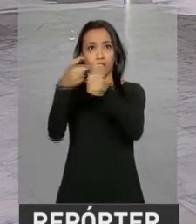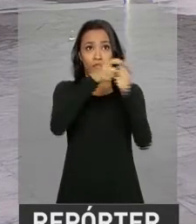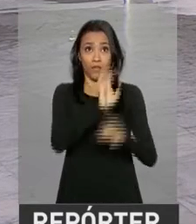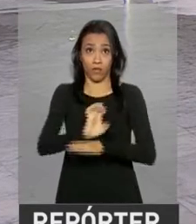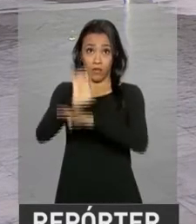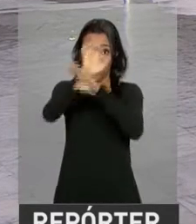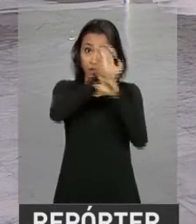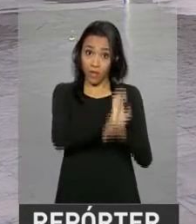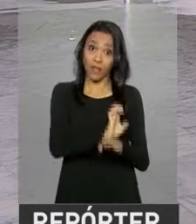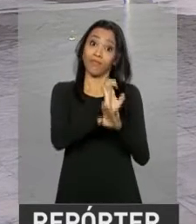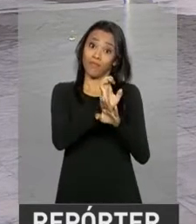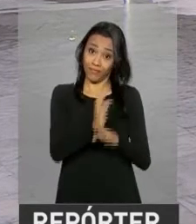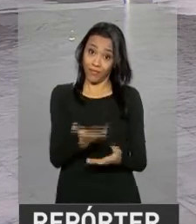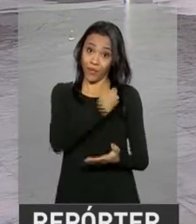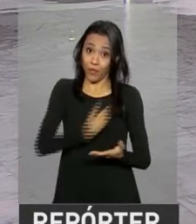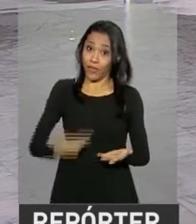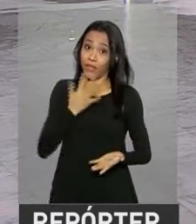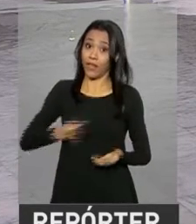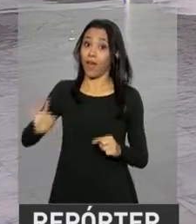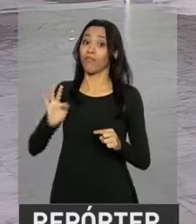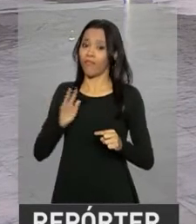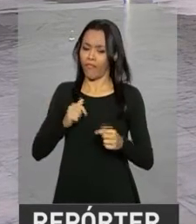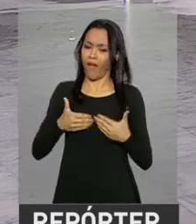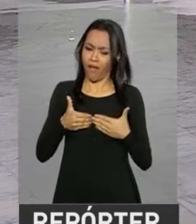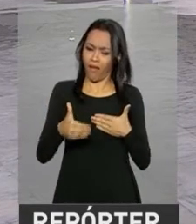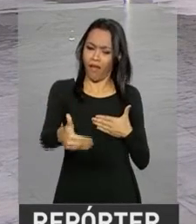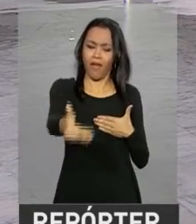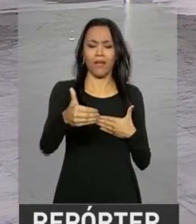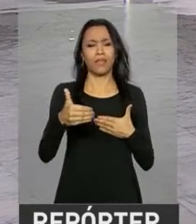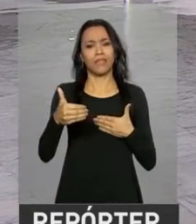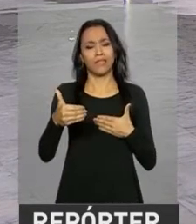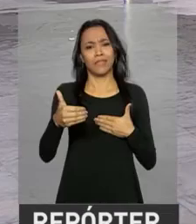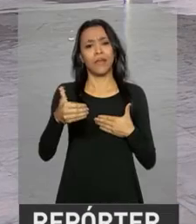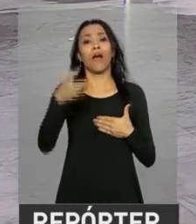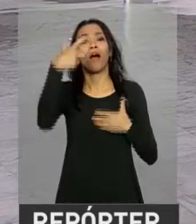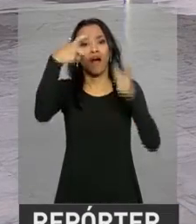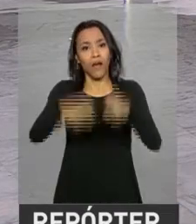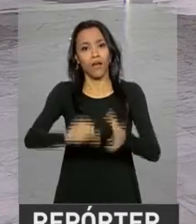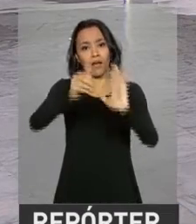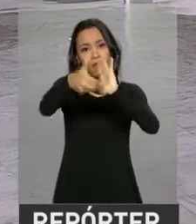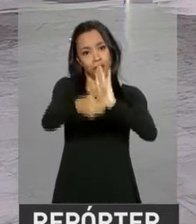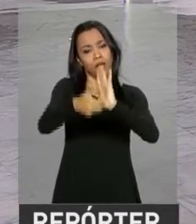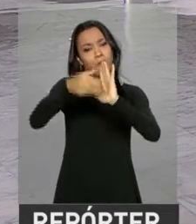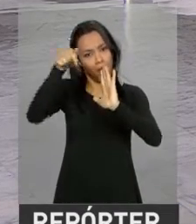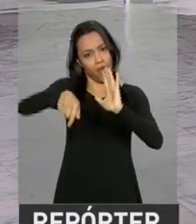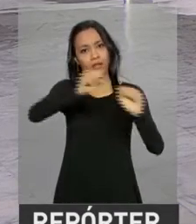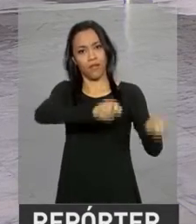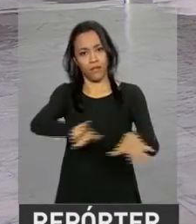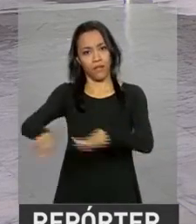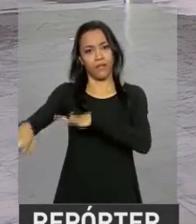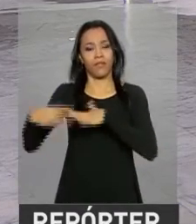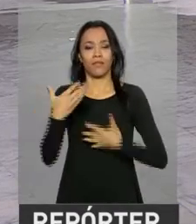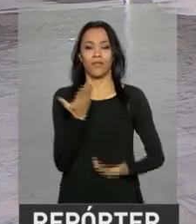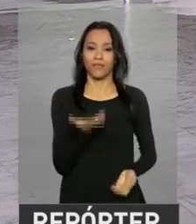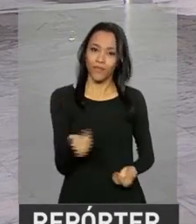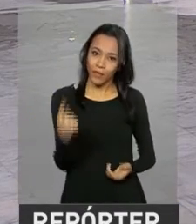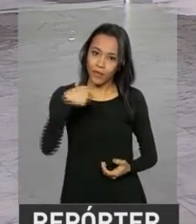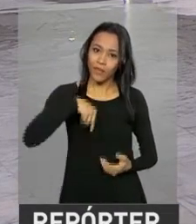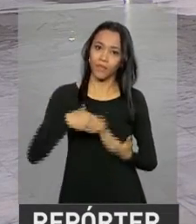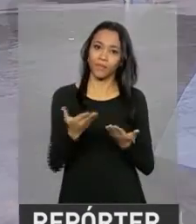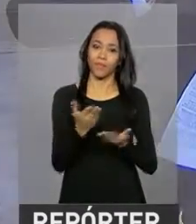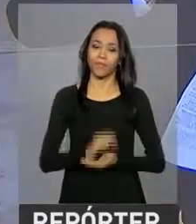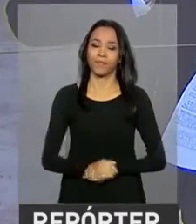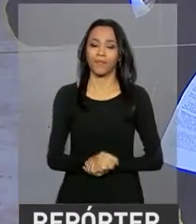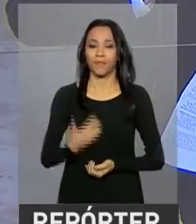com a união deve ser votado deve ser apreciado na câmara dos deputados ainda esta semana daniele voltamos com